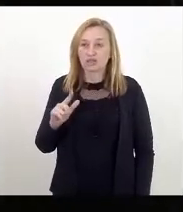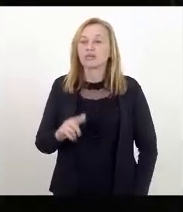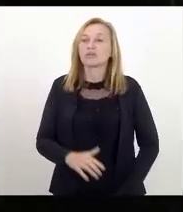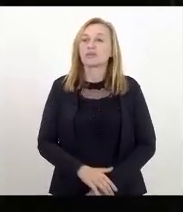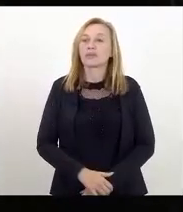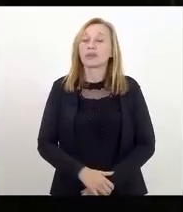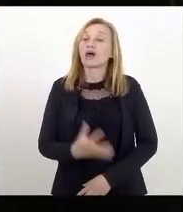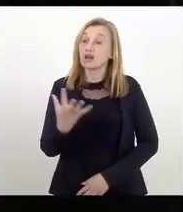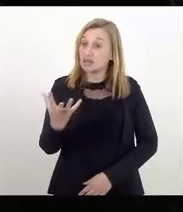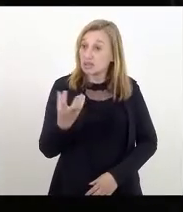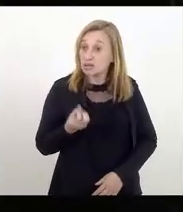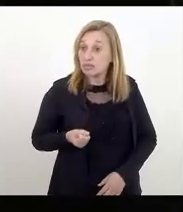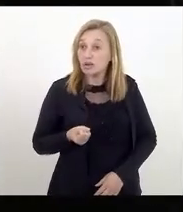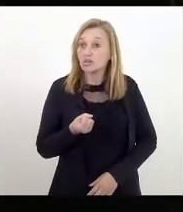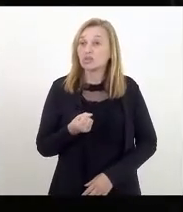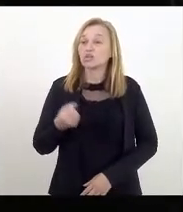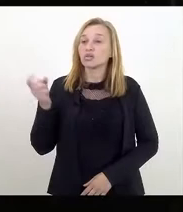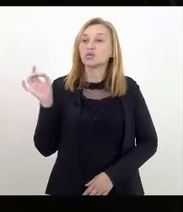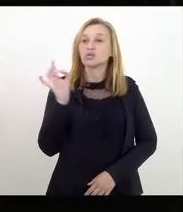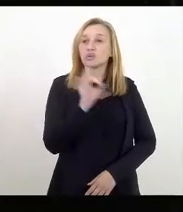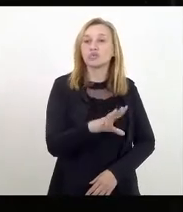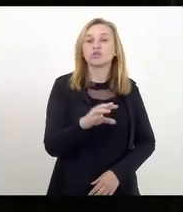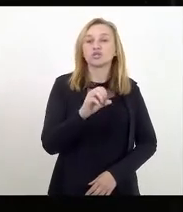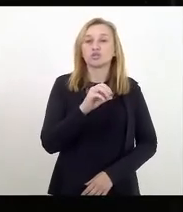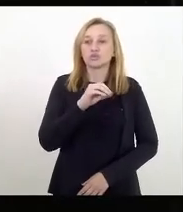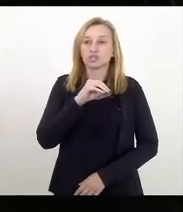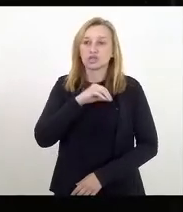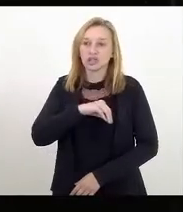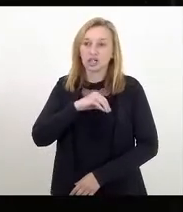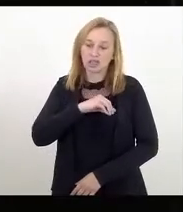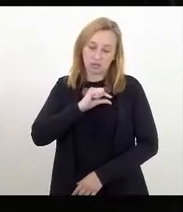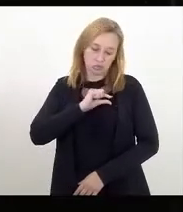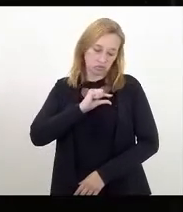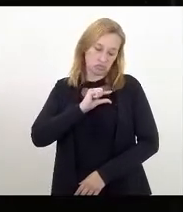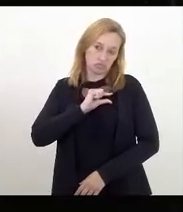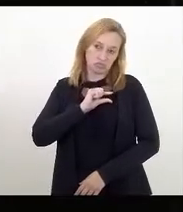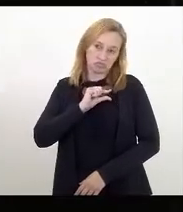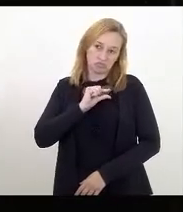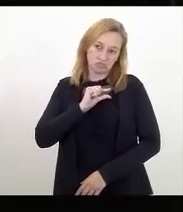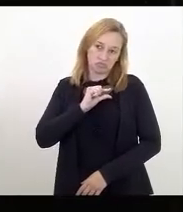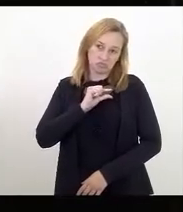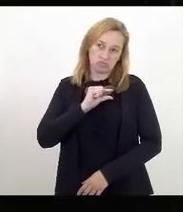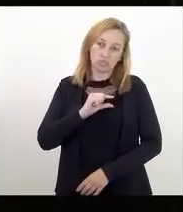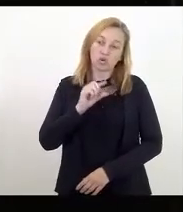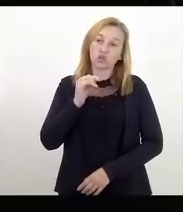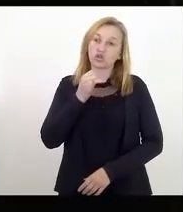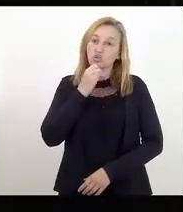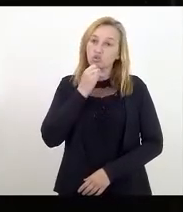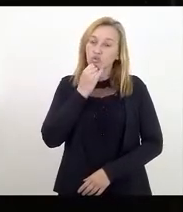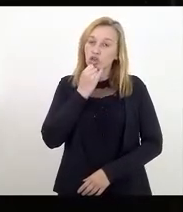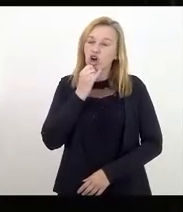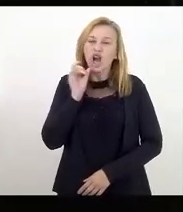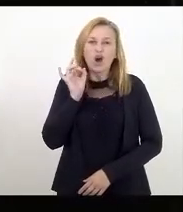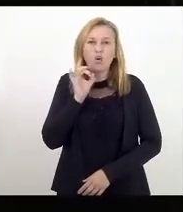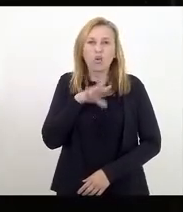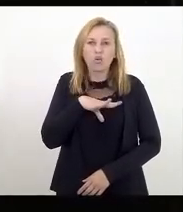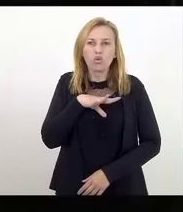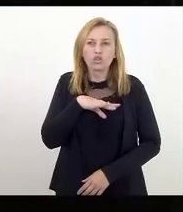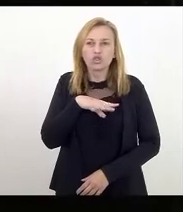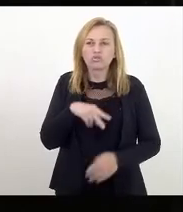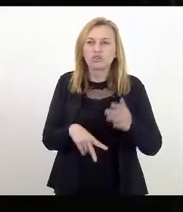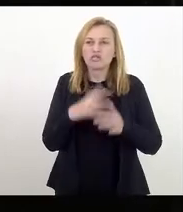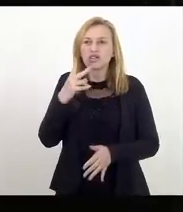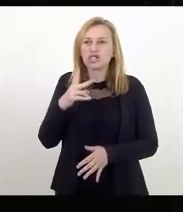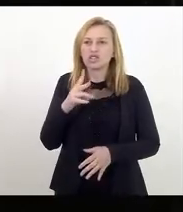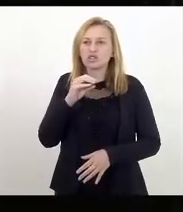Civil recebeu o último aumento, o último aumento, não, a última vez que se